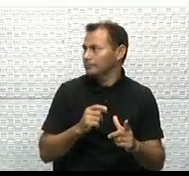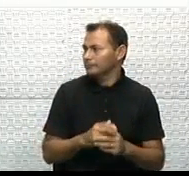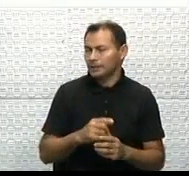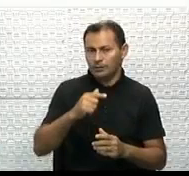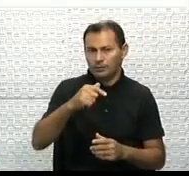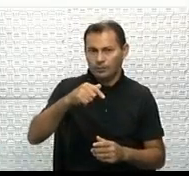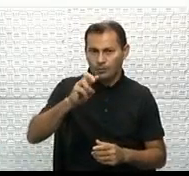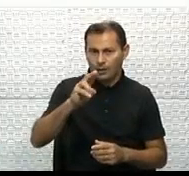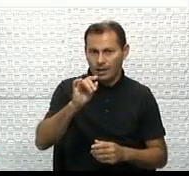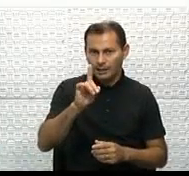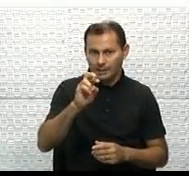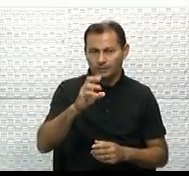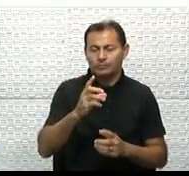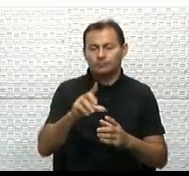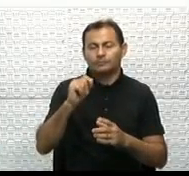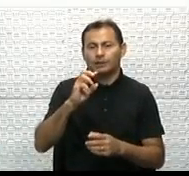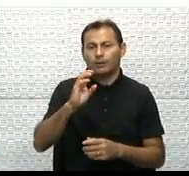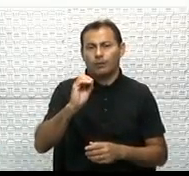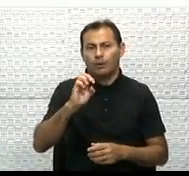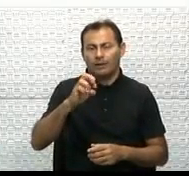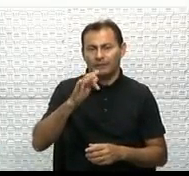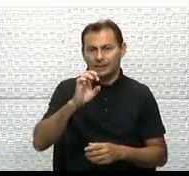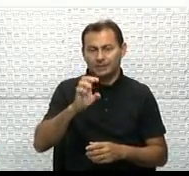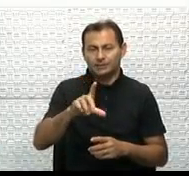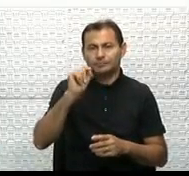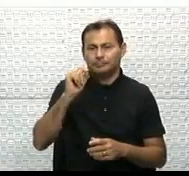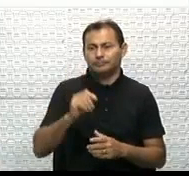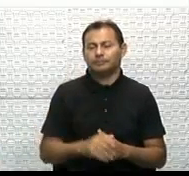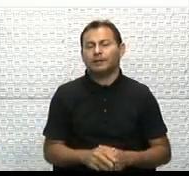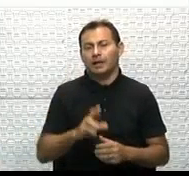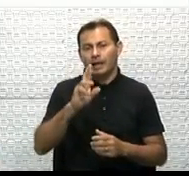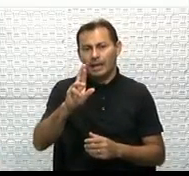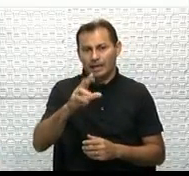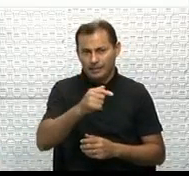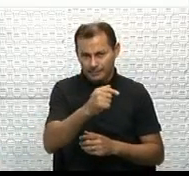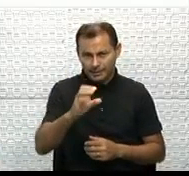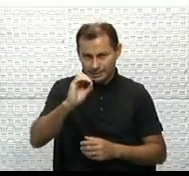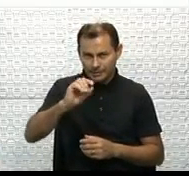ao quadrado para determinarmos o coeficiente de determinação. O R não